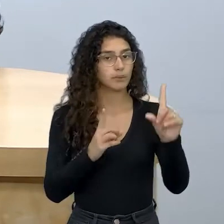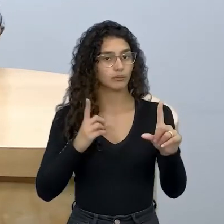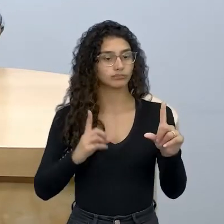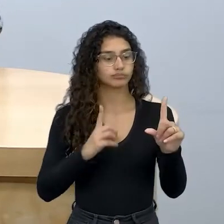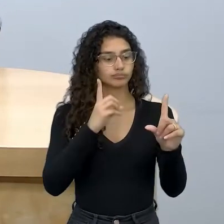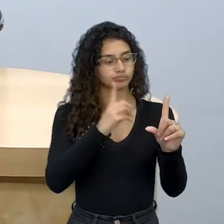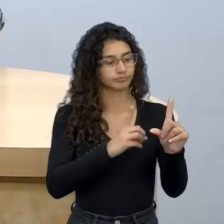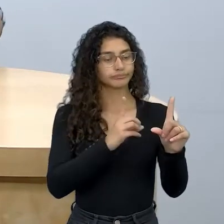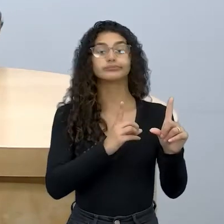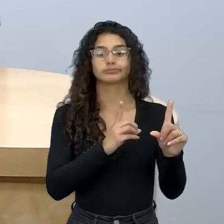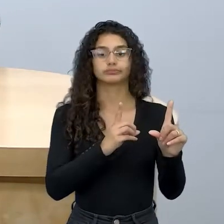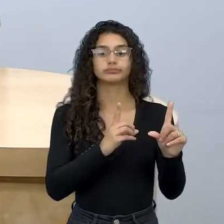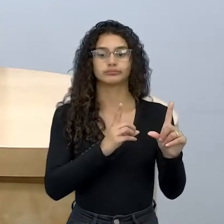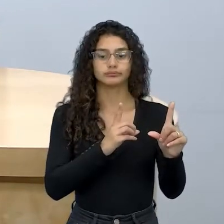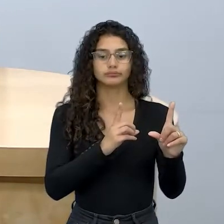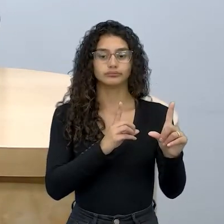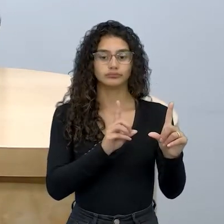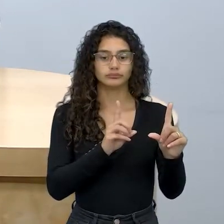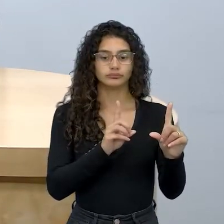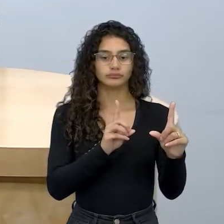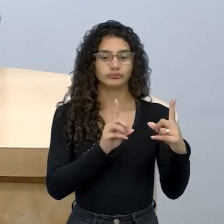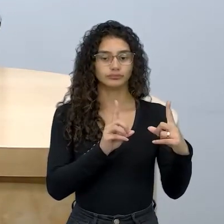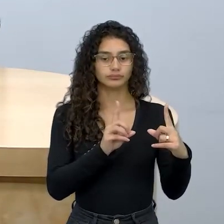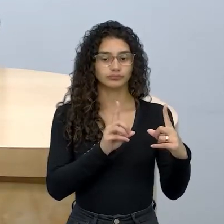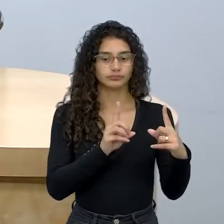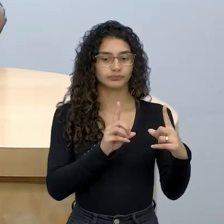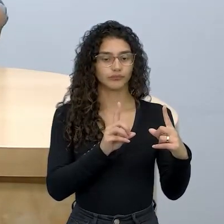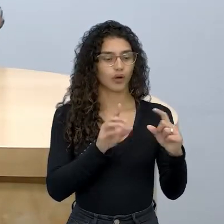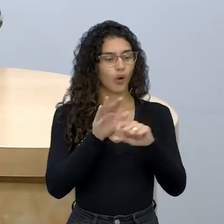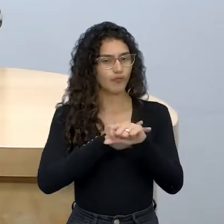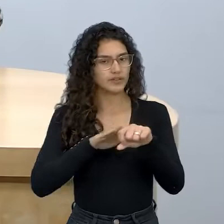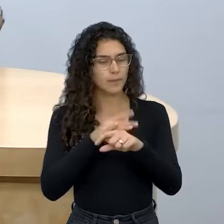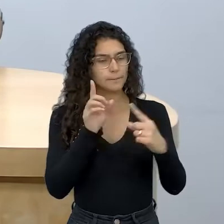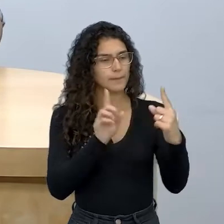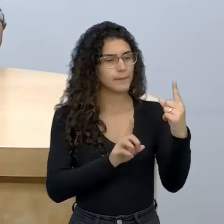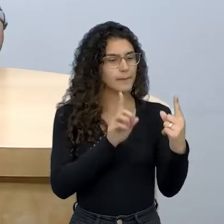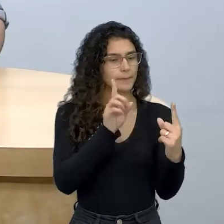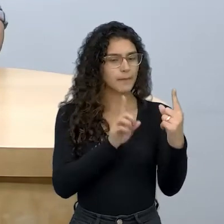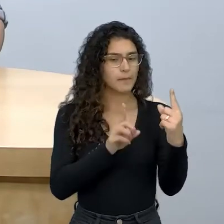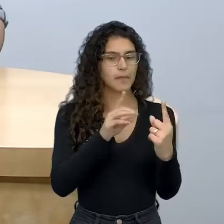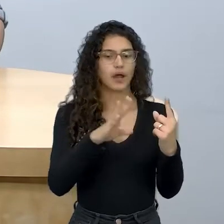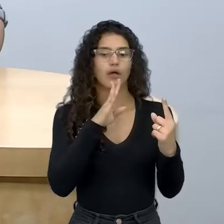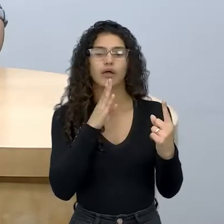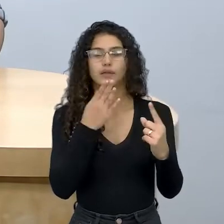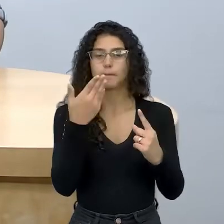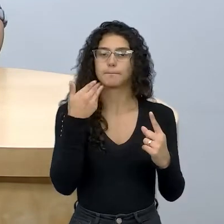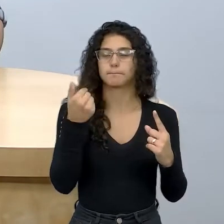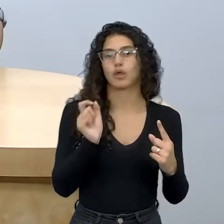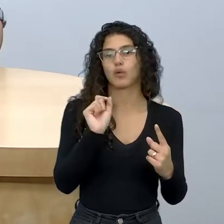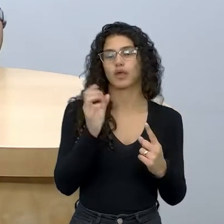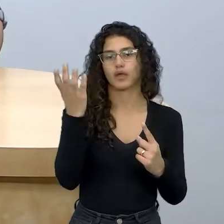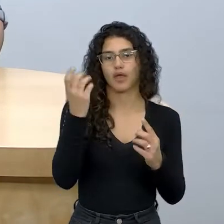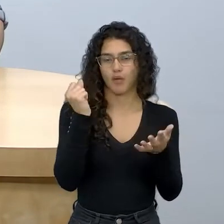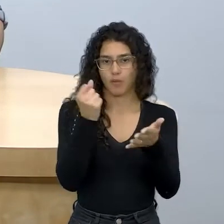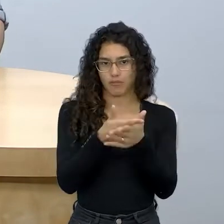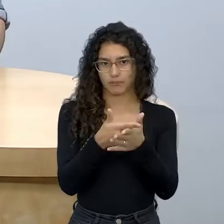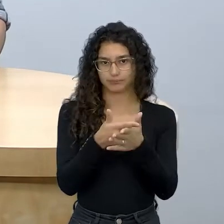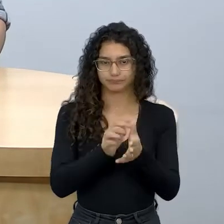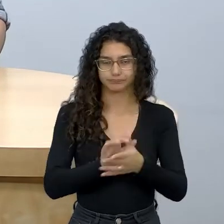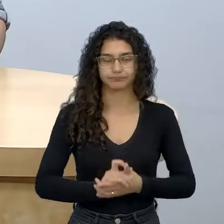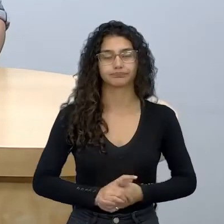vai começar a discutir, fazer reuniões e conhecer melhor o que está querendo comprar,